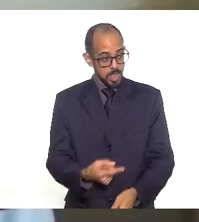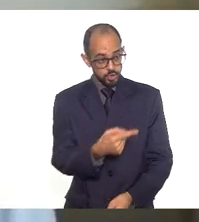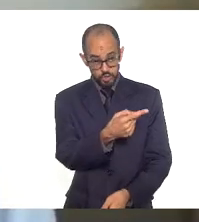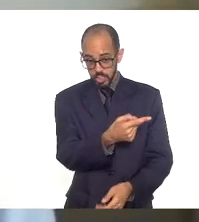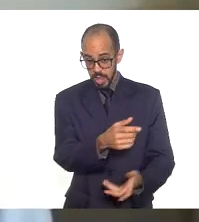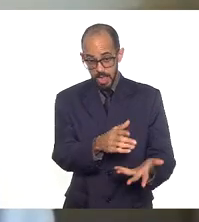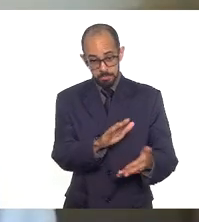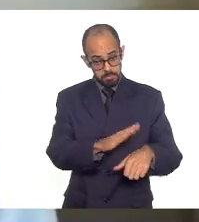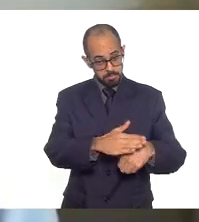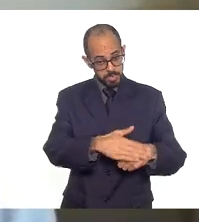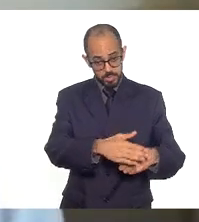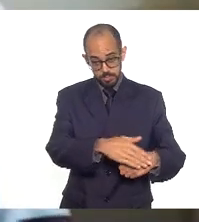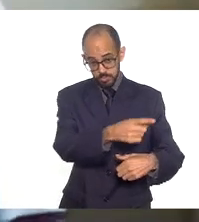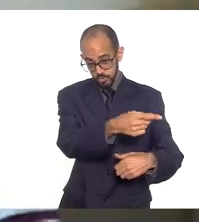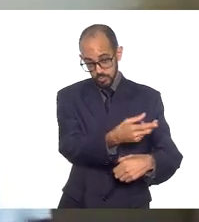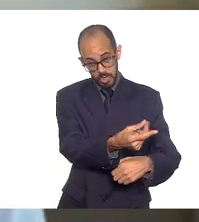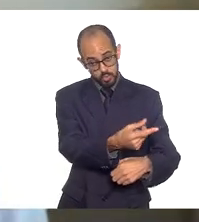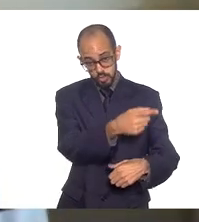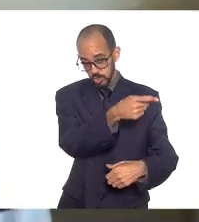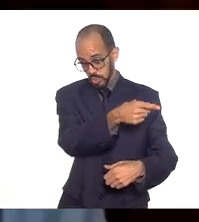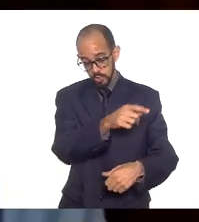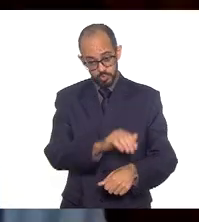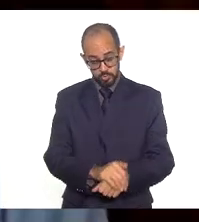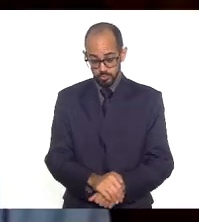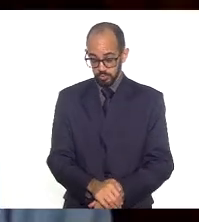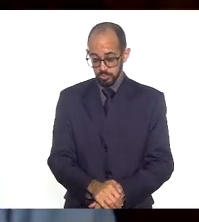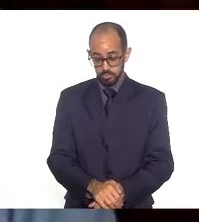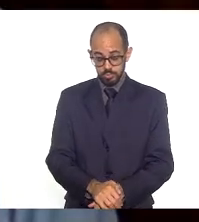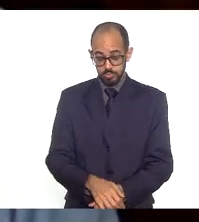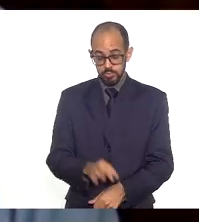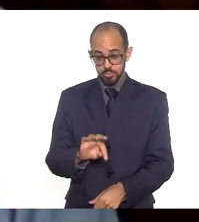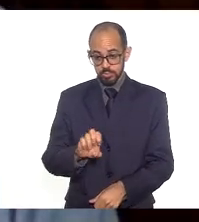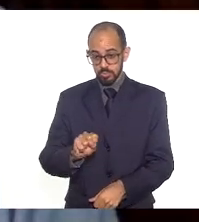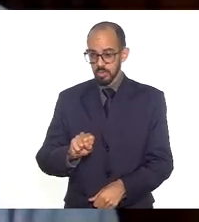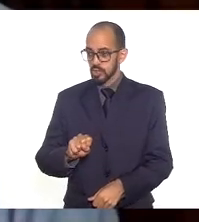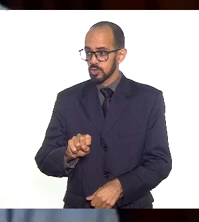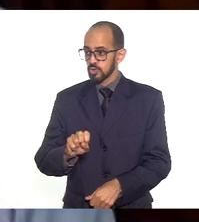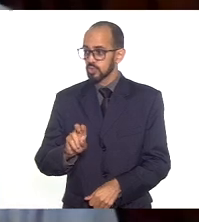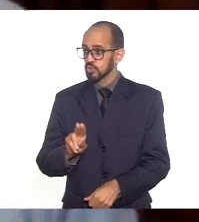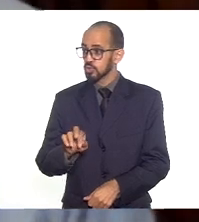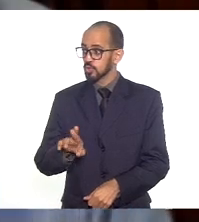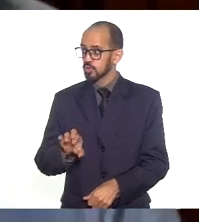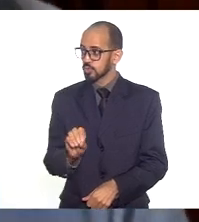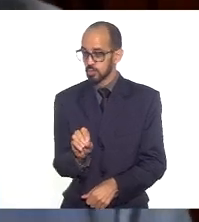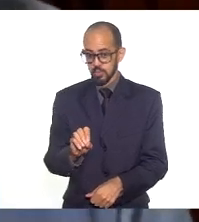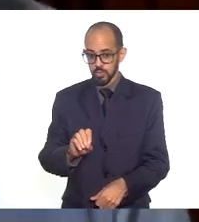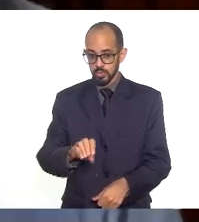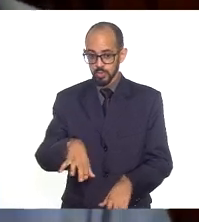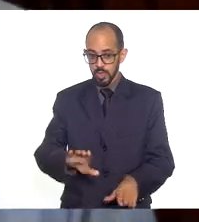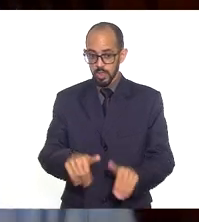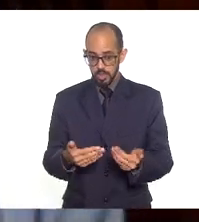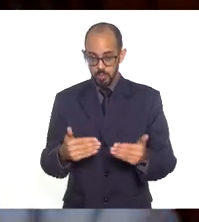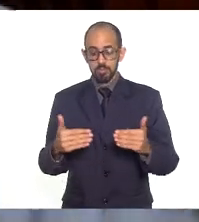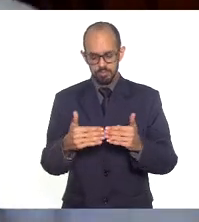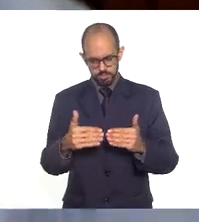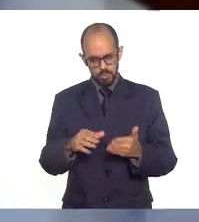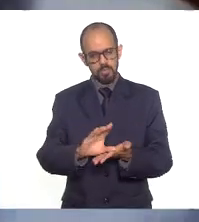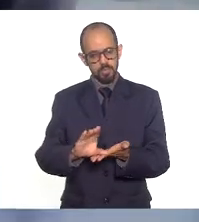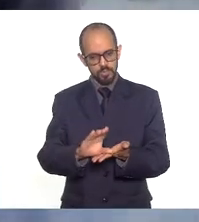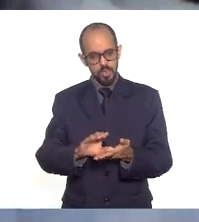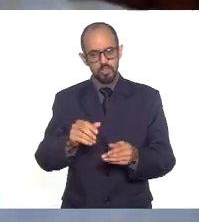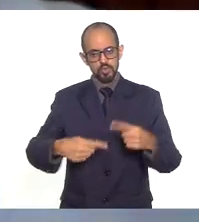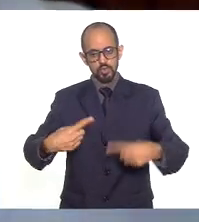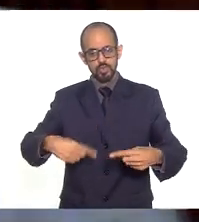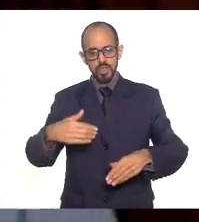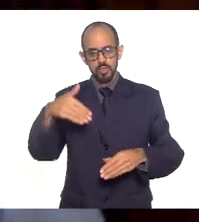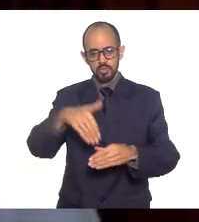mesmo? Saiu de lá, saiu do tesouro. Ok. Então, pela, parecer pela constitucionalidade, em discussão e em